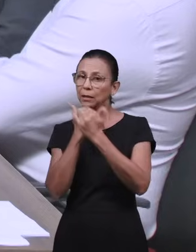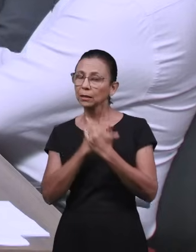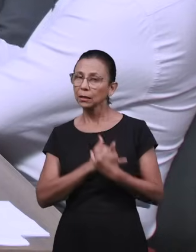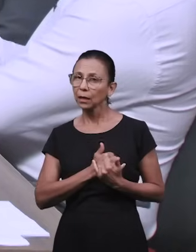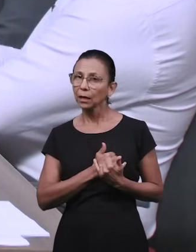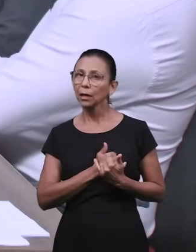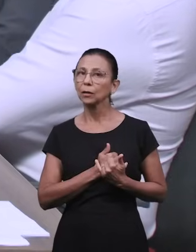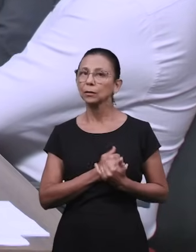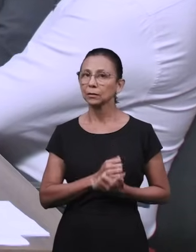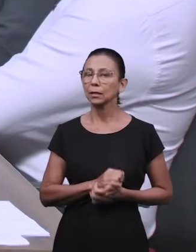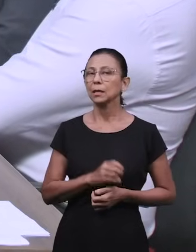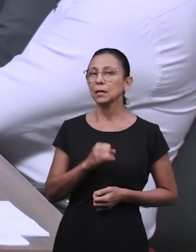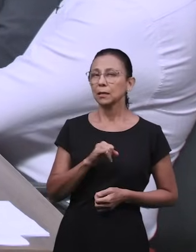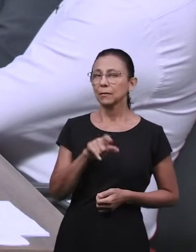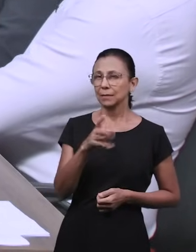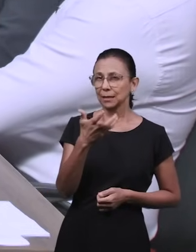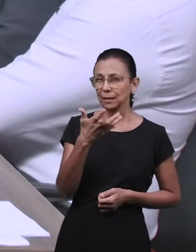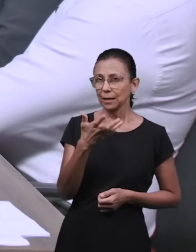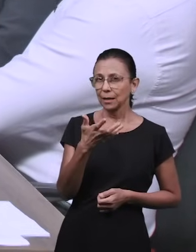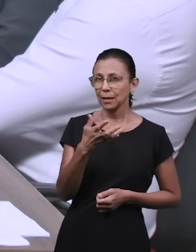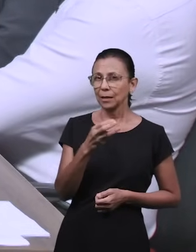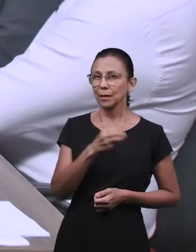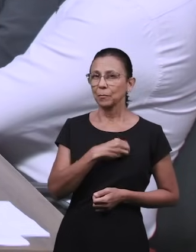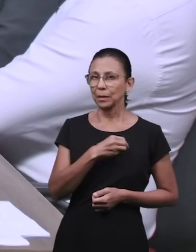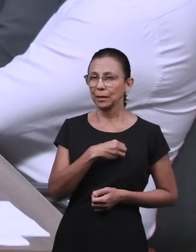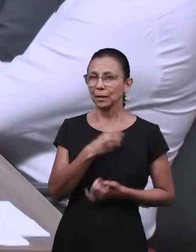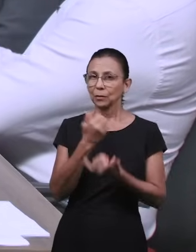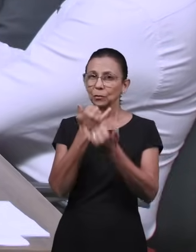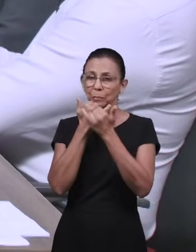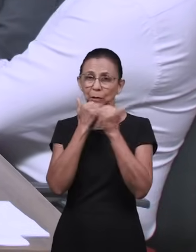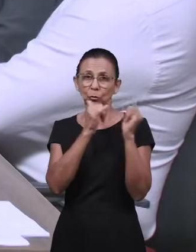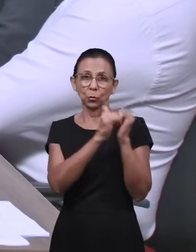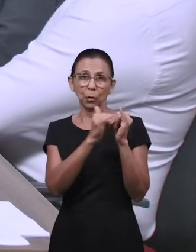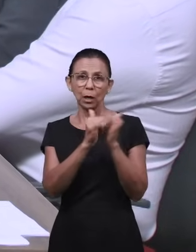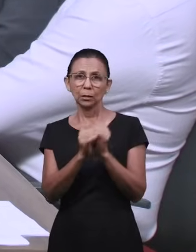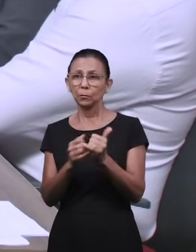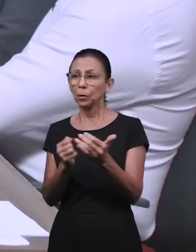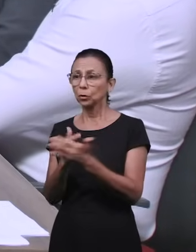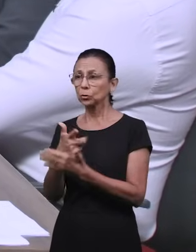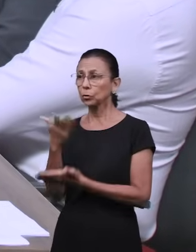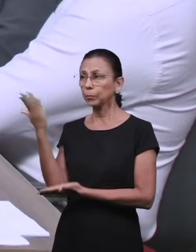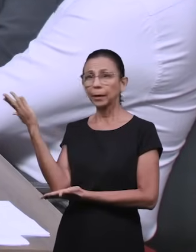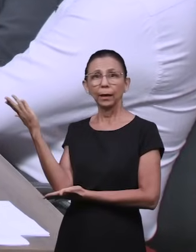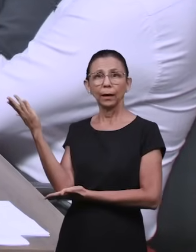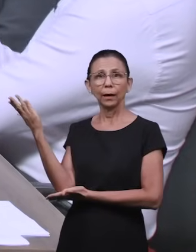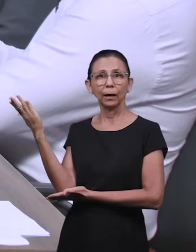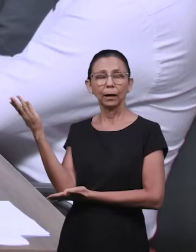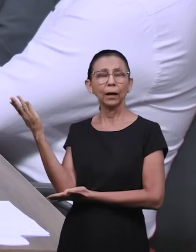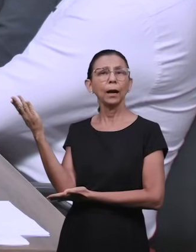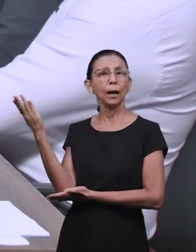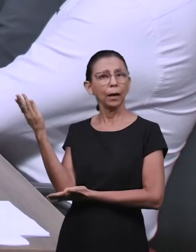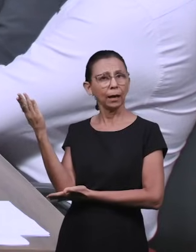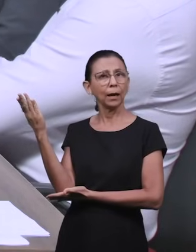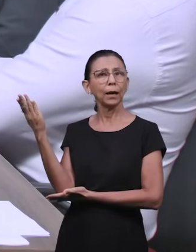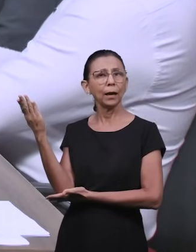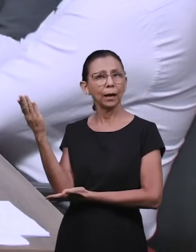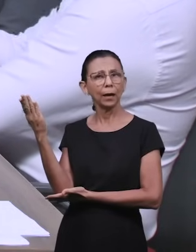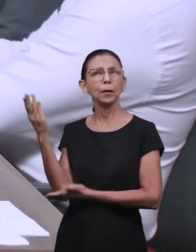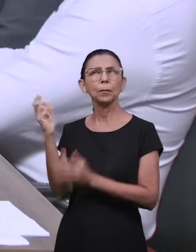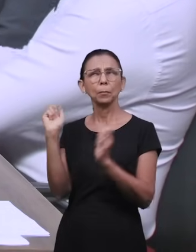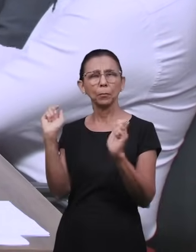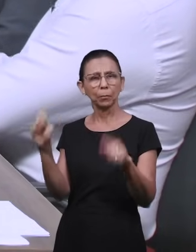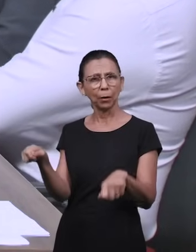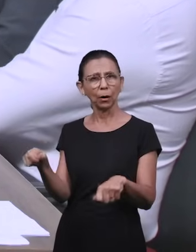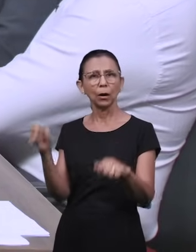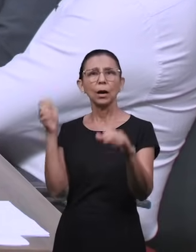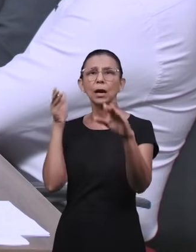que quem quisesse ter os seus pecados perdoados poderia comprar um certificado como esse, porque teria